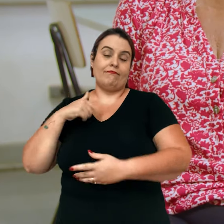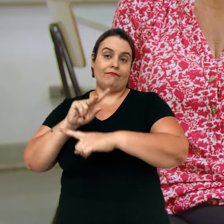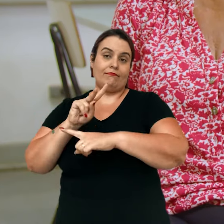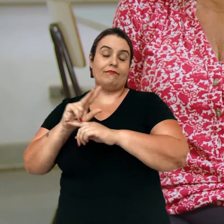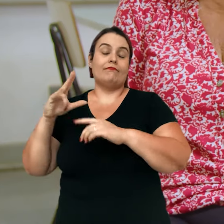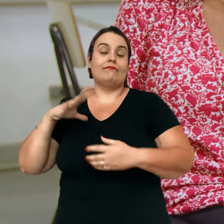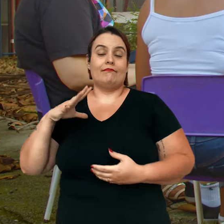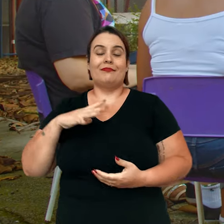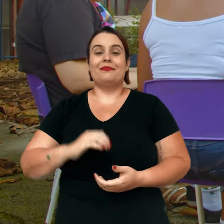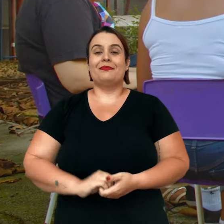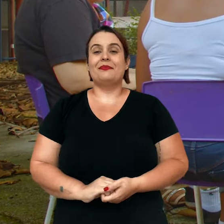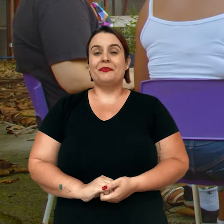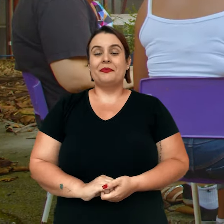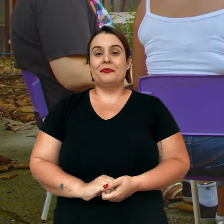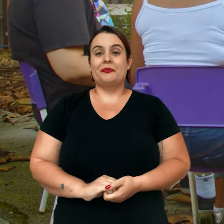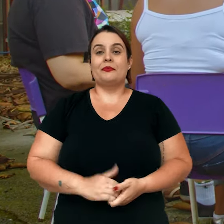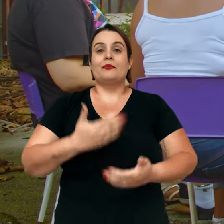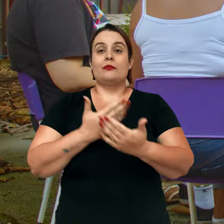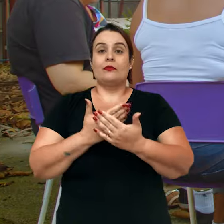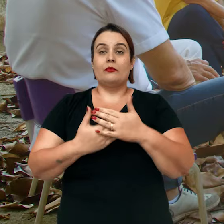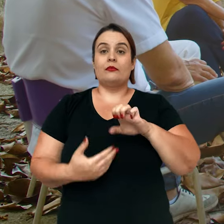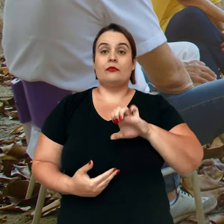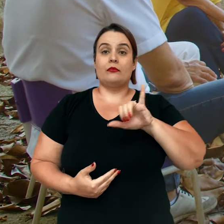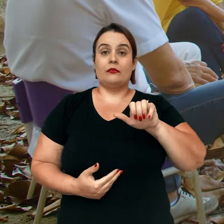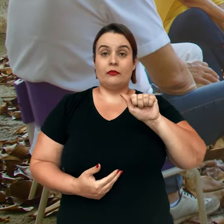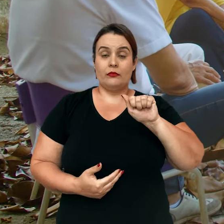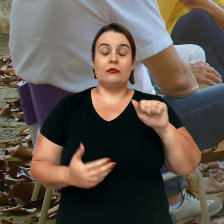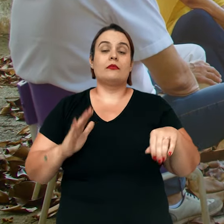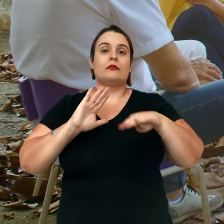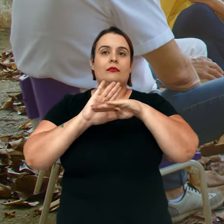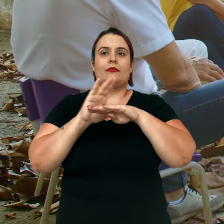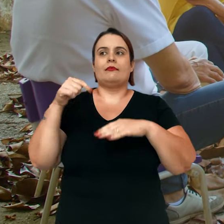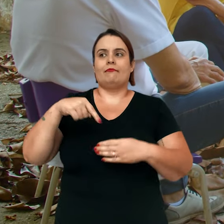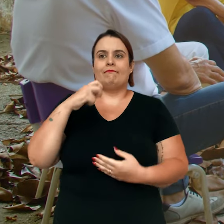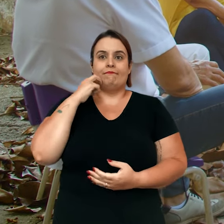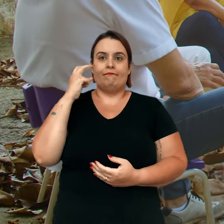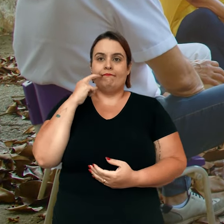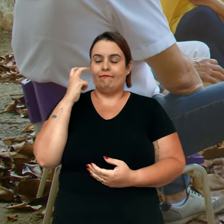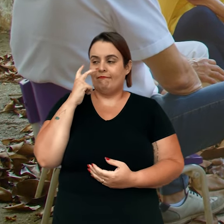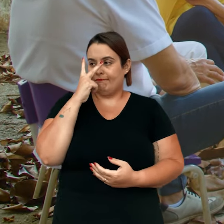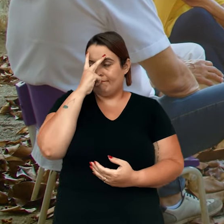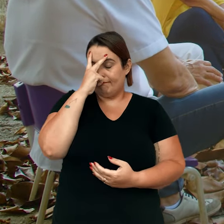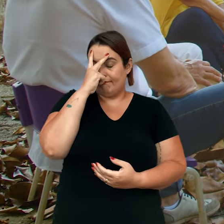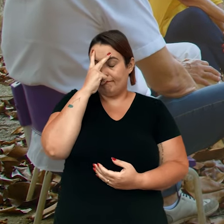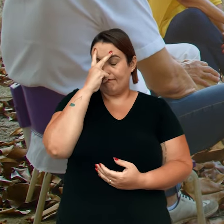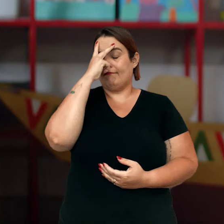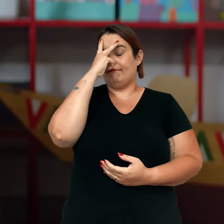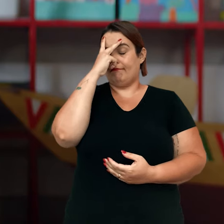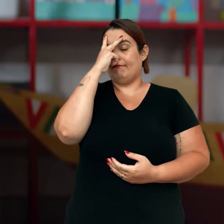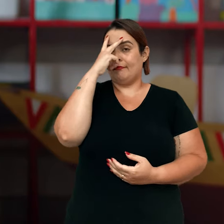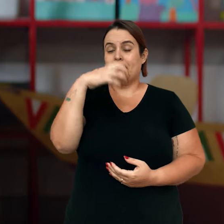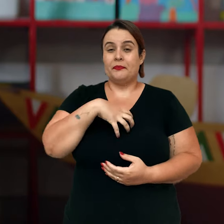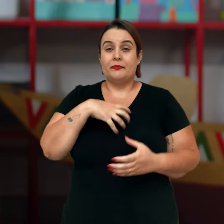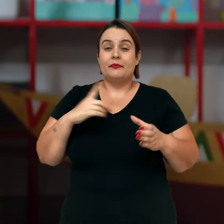na cidade. Esse estudante da EJA chegar muito acanhado, primeiro